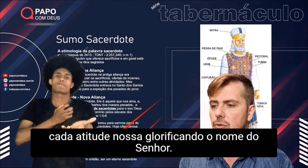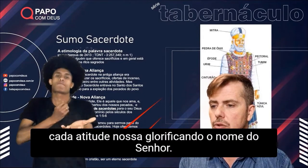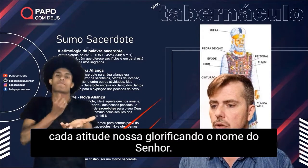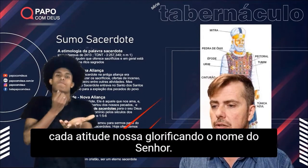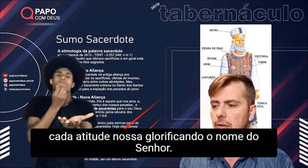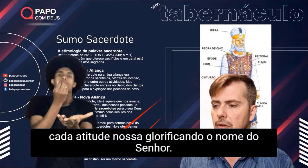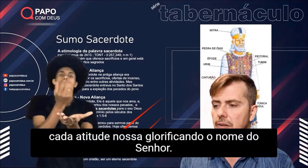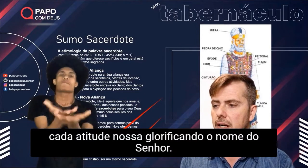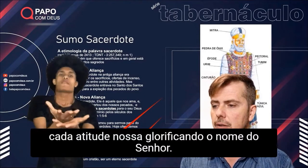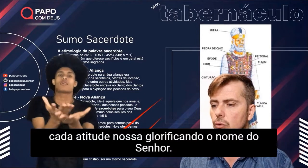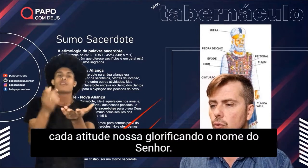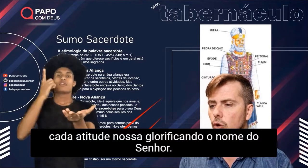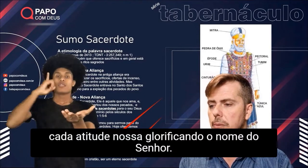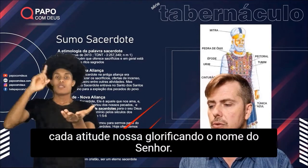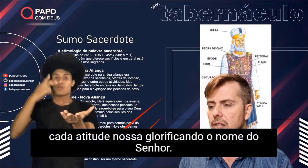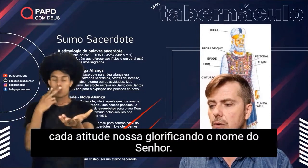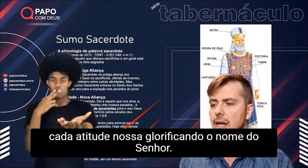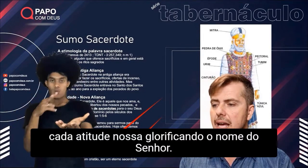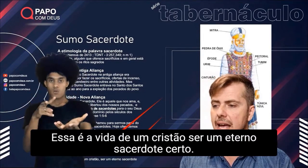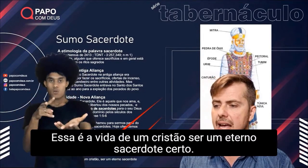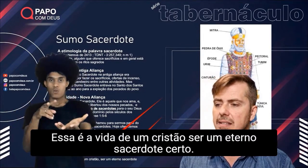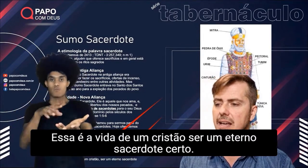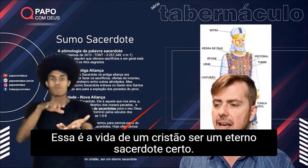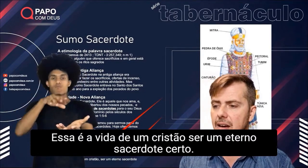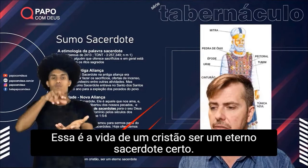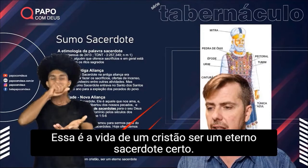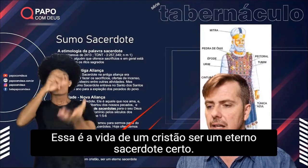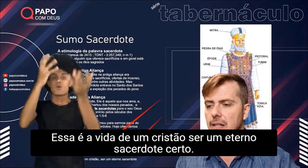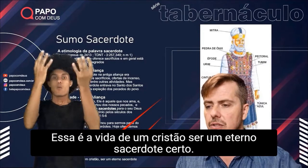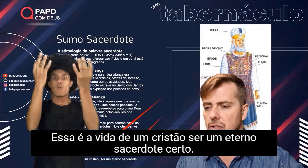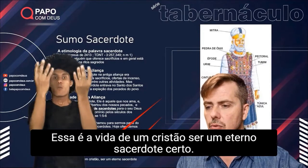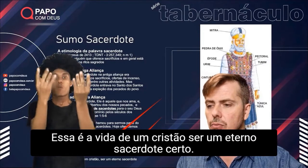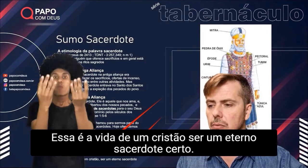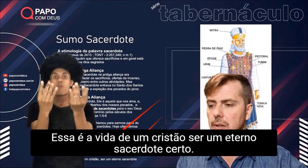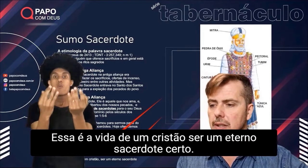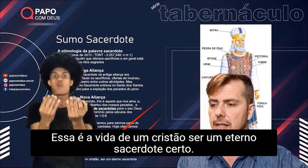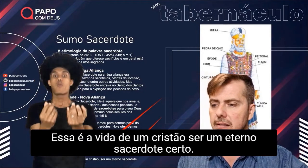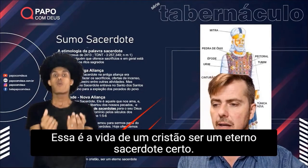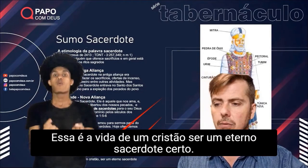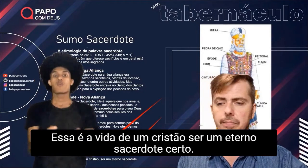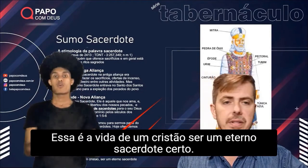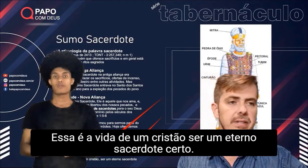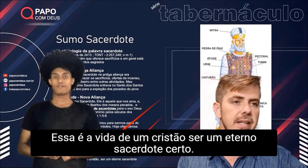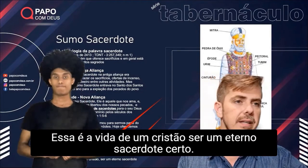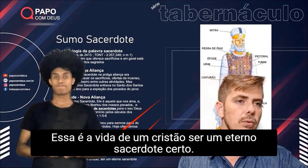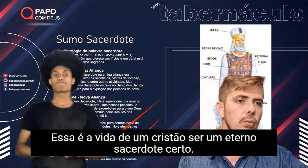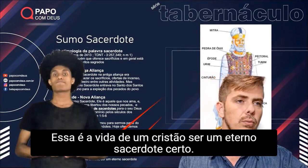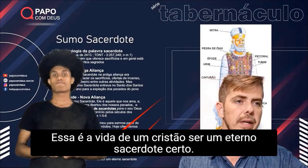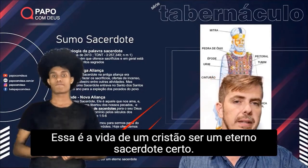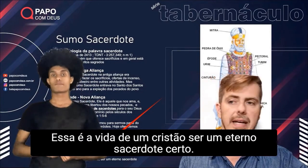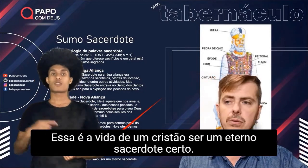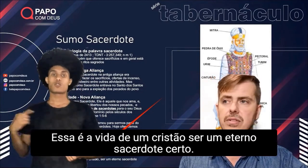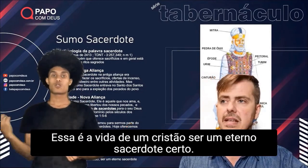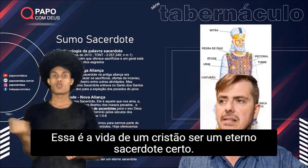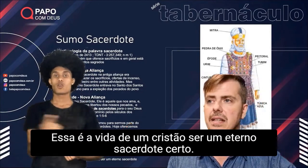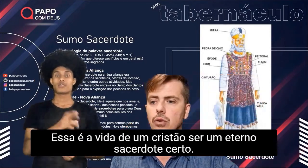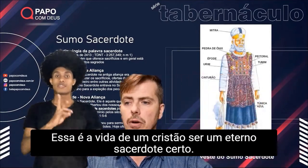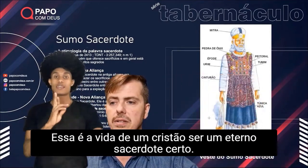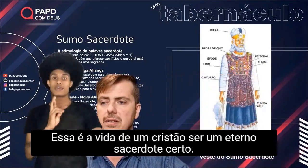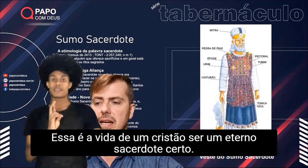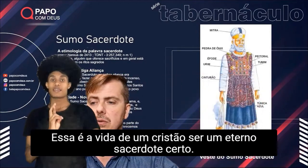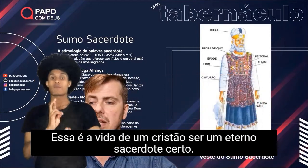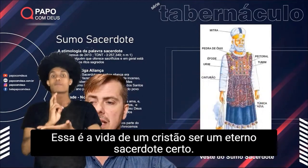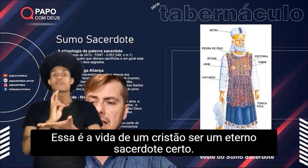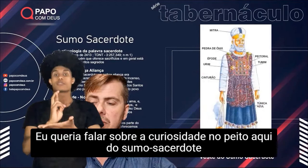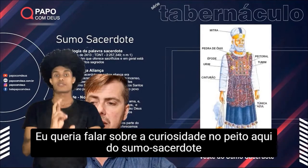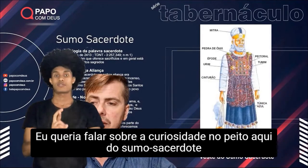em cada atitude nossa glorificando o nome do Senhor. Essa é a vida de um cristão, ser um eterno